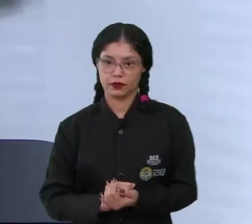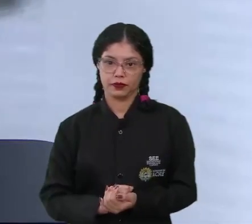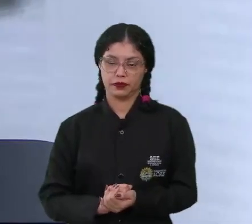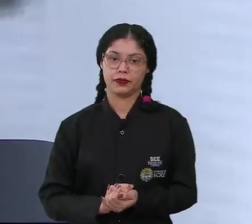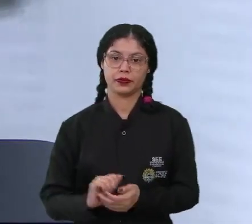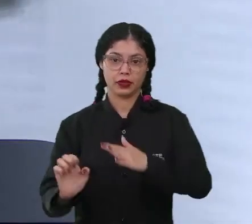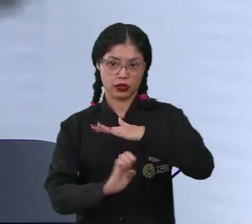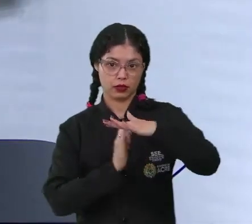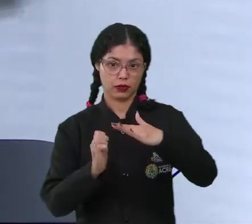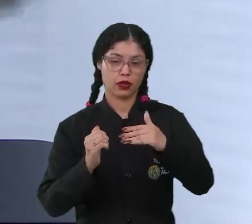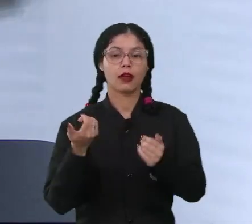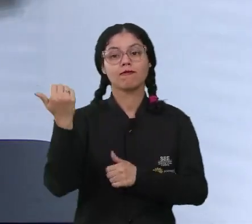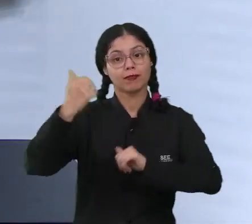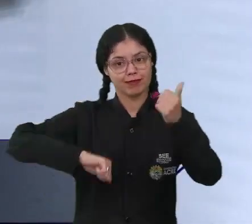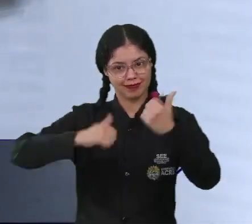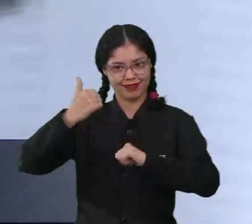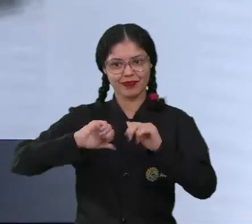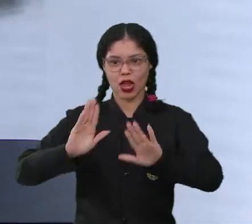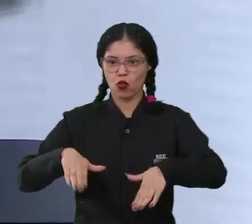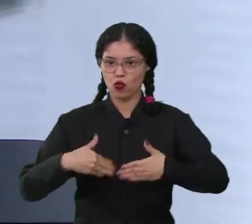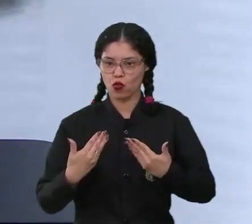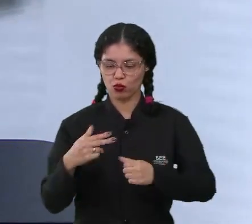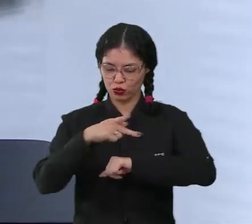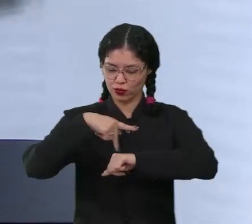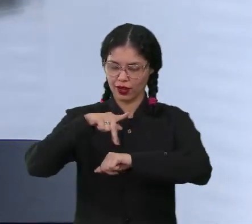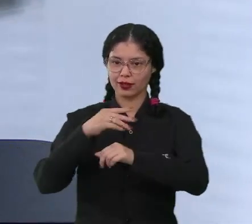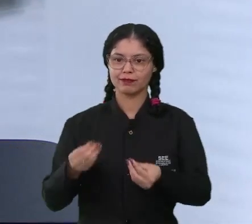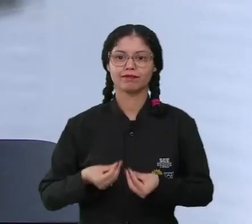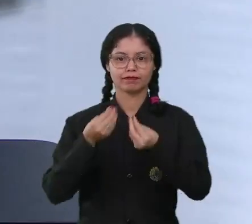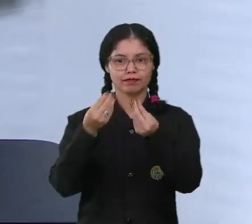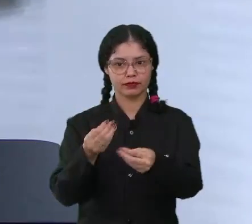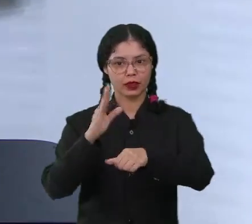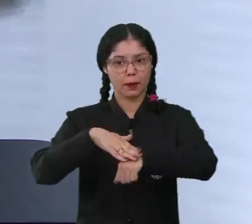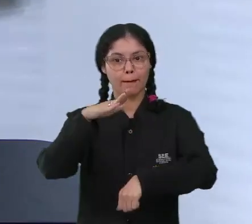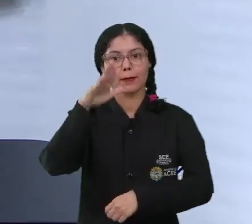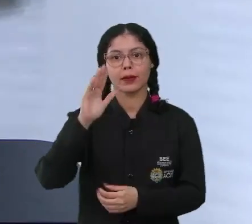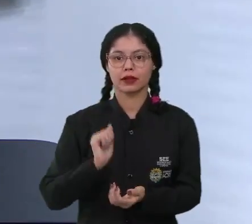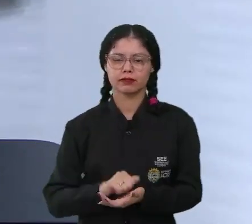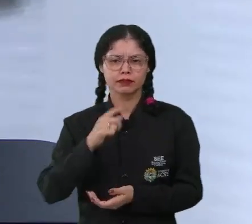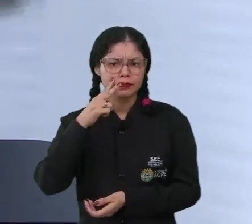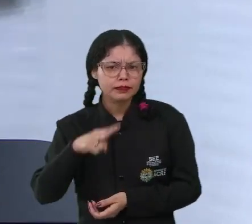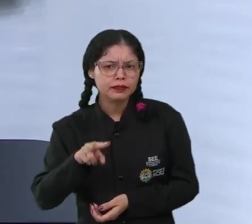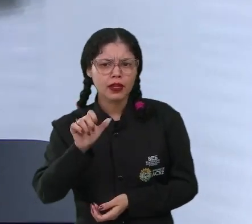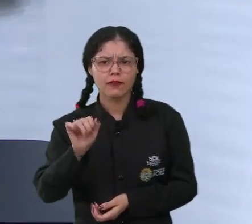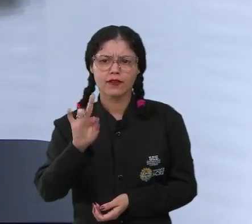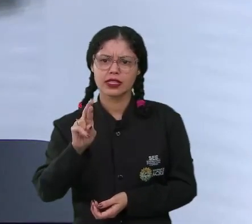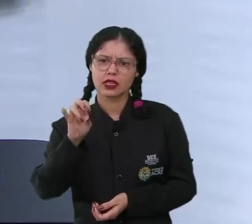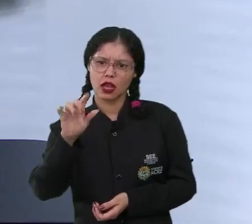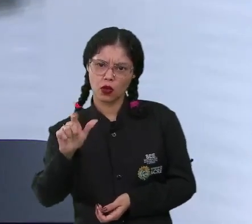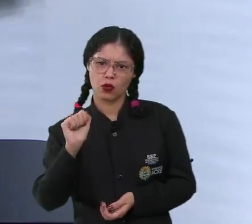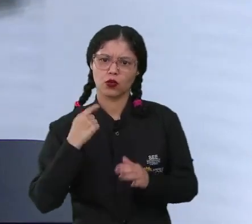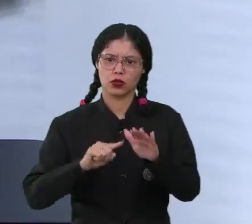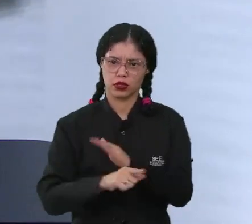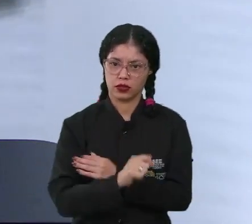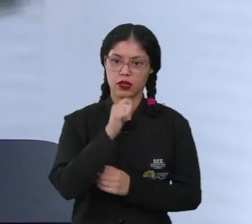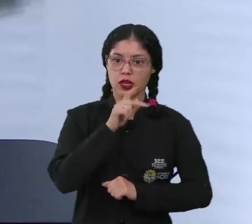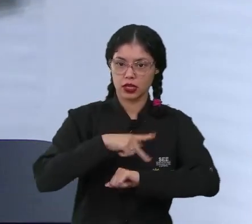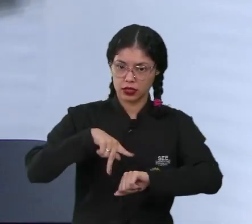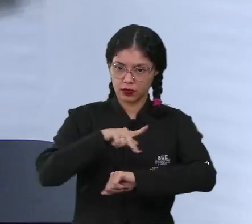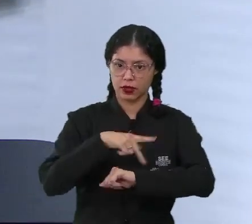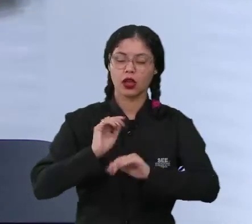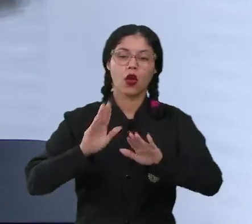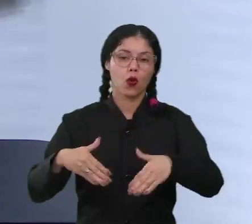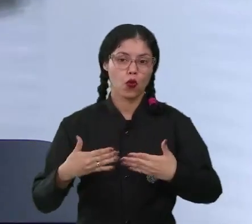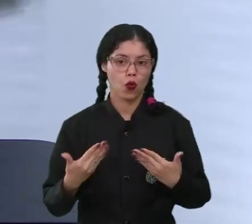As empresas vão avaliar qual dos países oferecem aí mais subsídios fiscais, ou, dentro desses países,